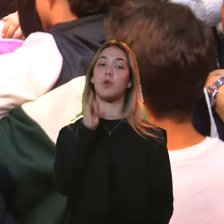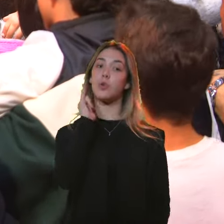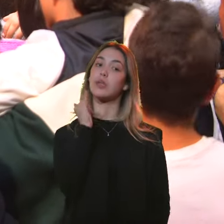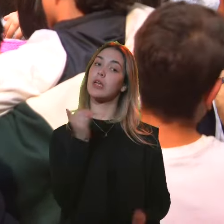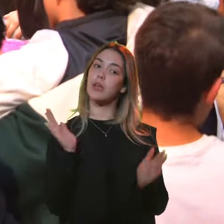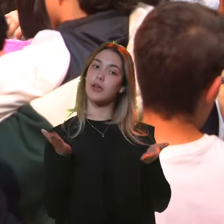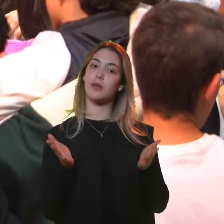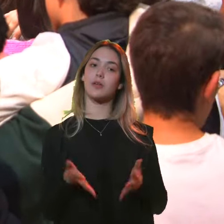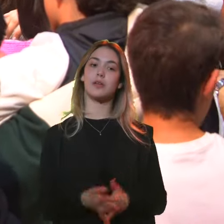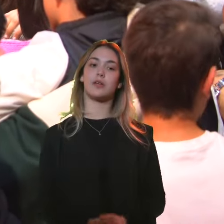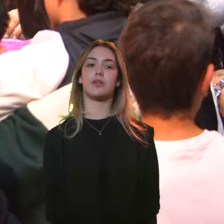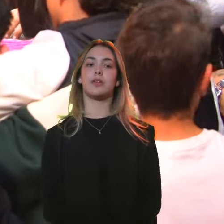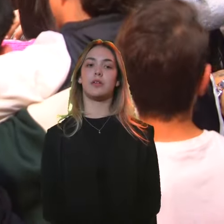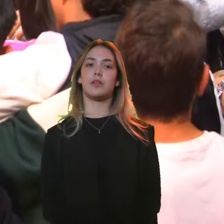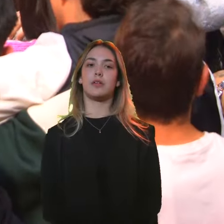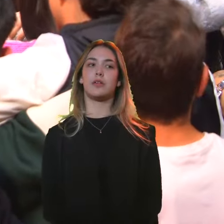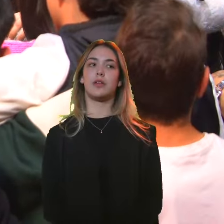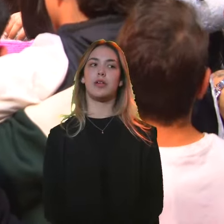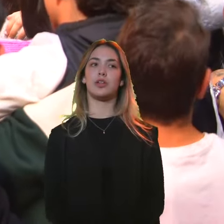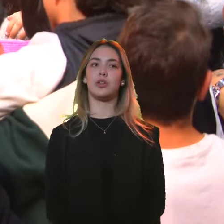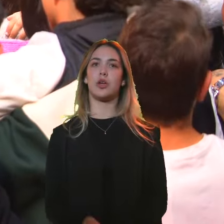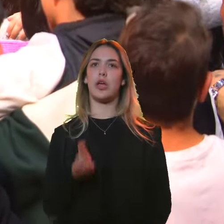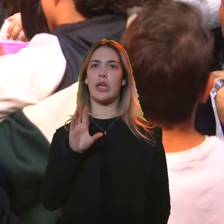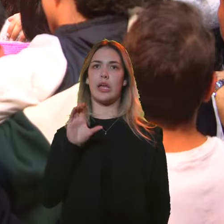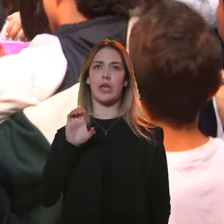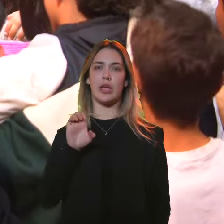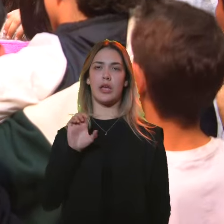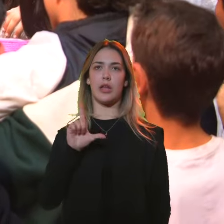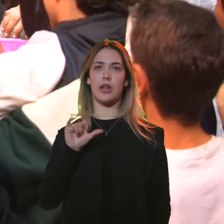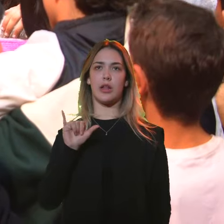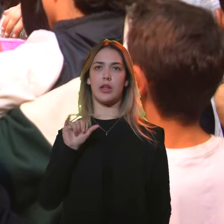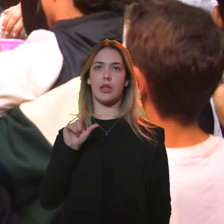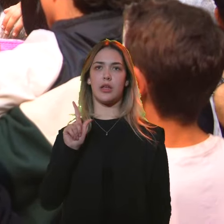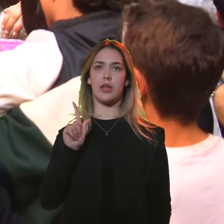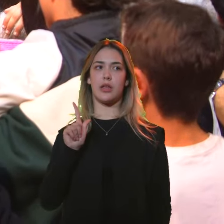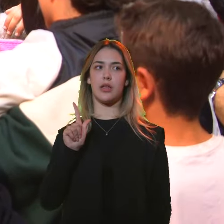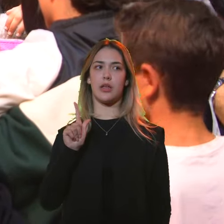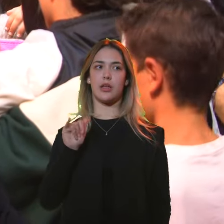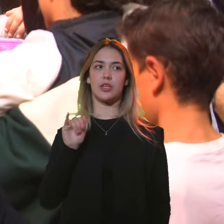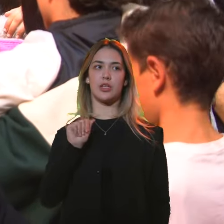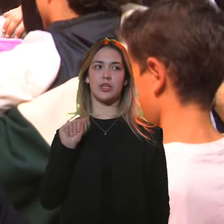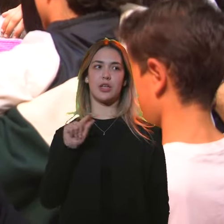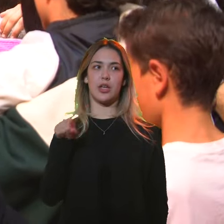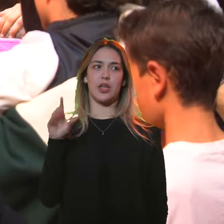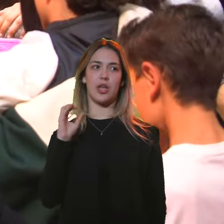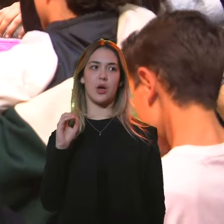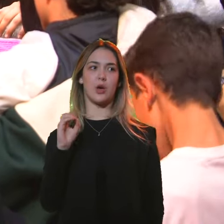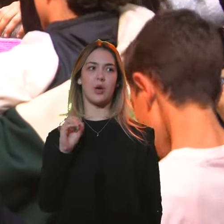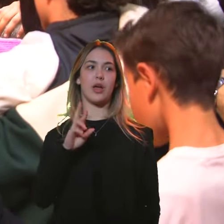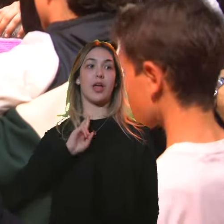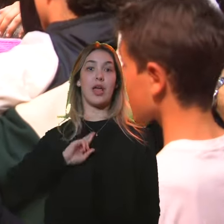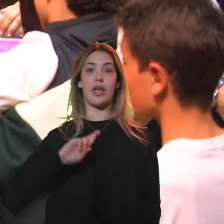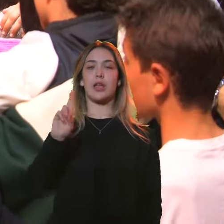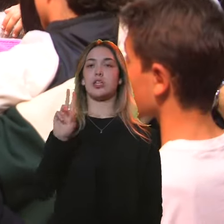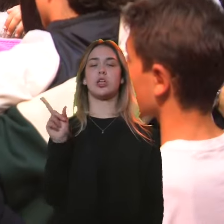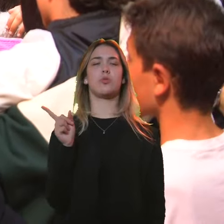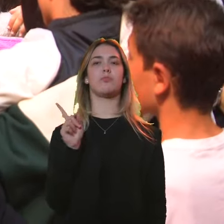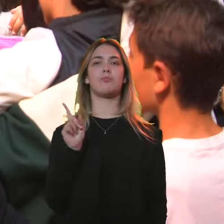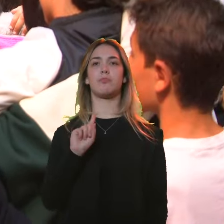falando de uma religião, embora seja, eu estou falando de seguir Jesus. E